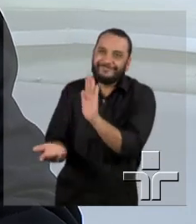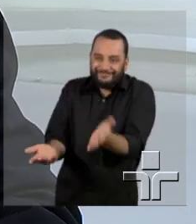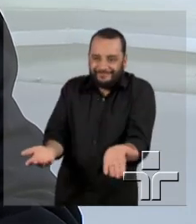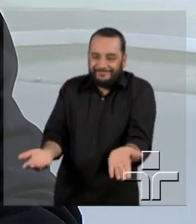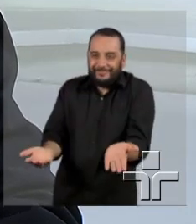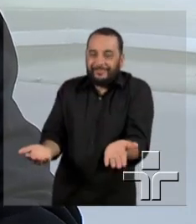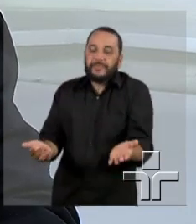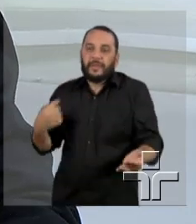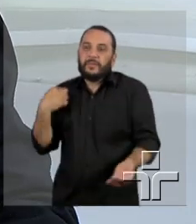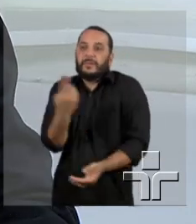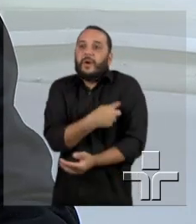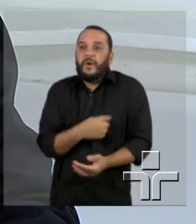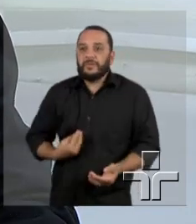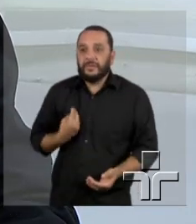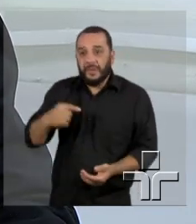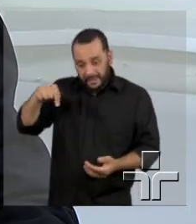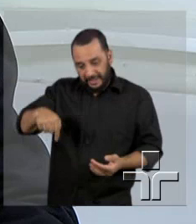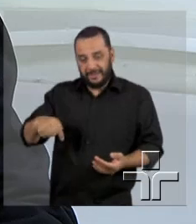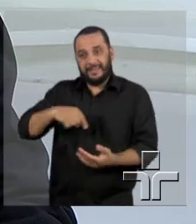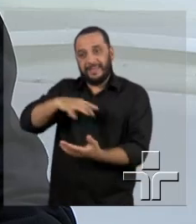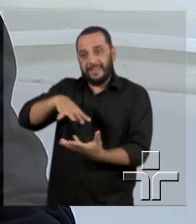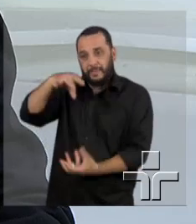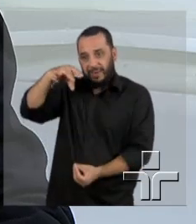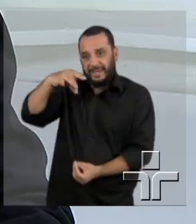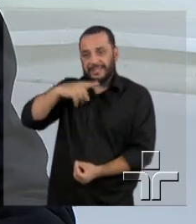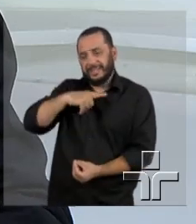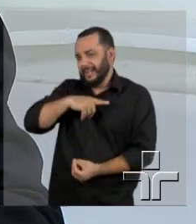hoje numa democracia plena,